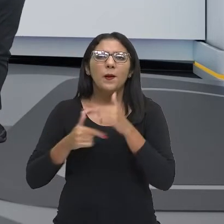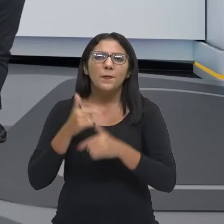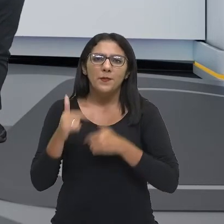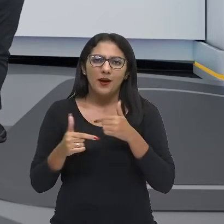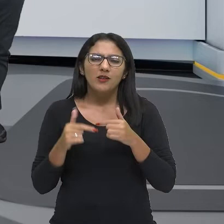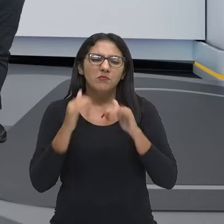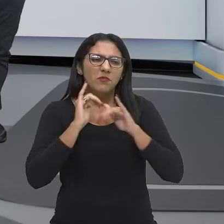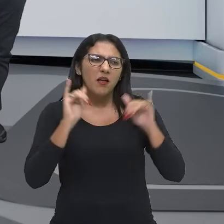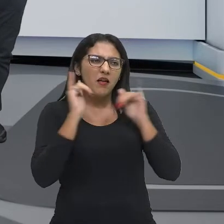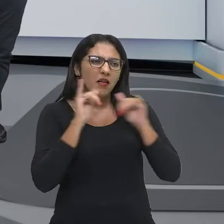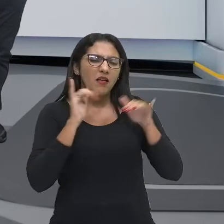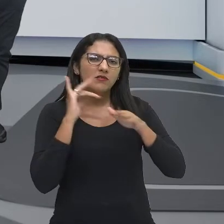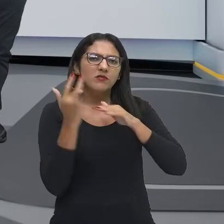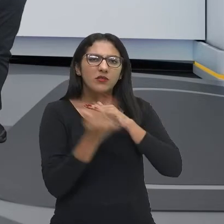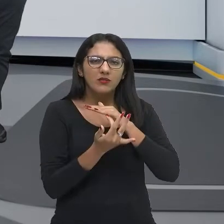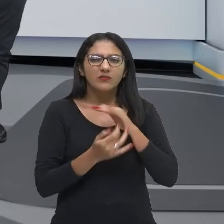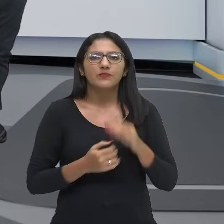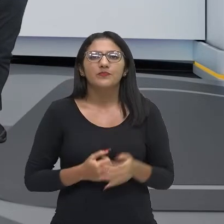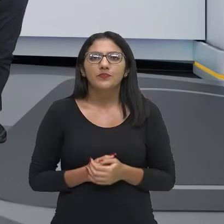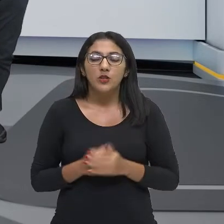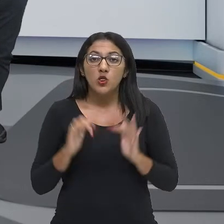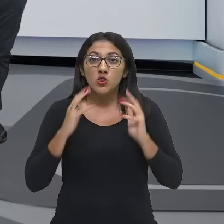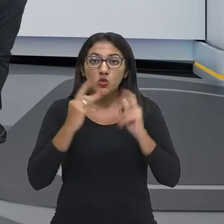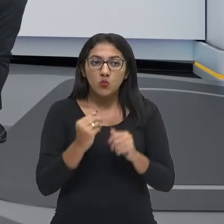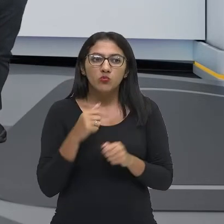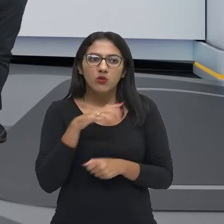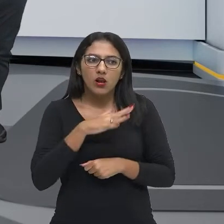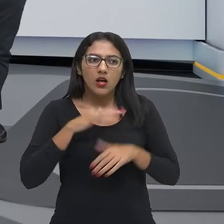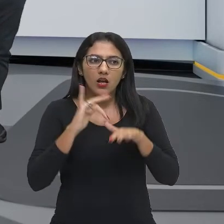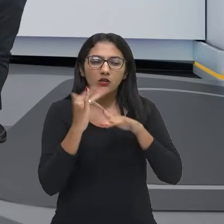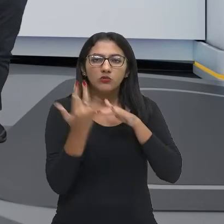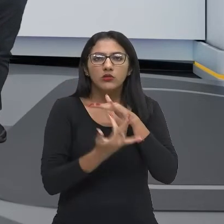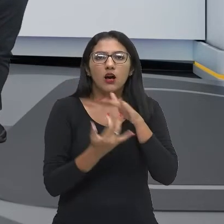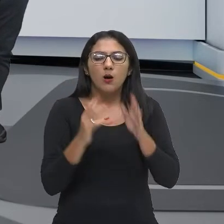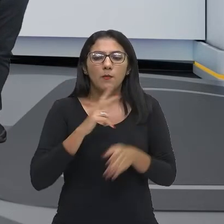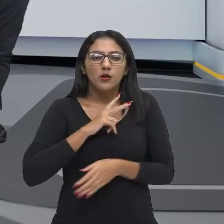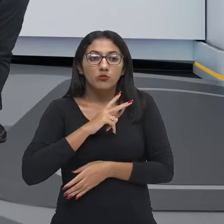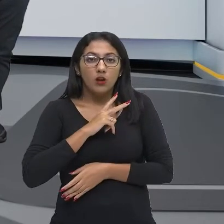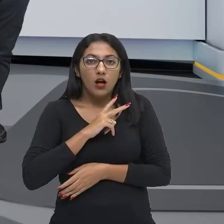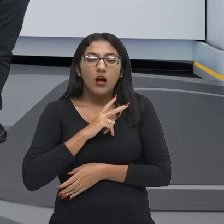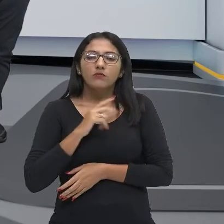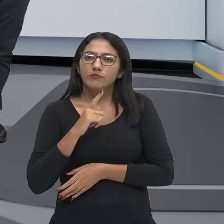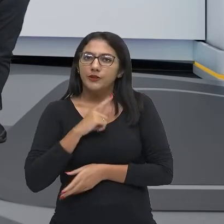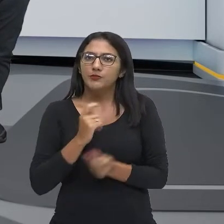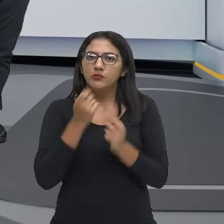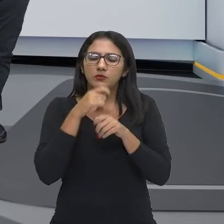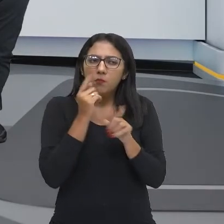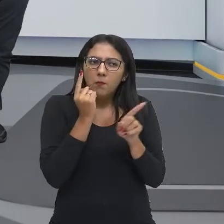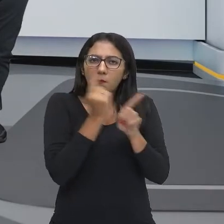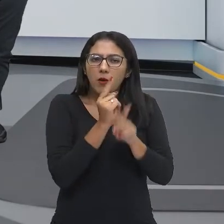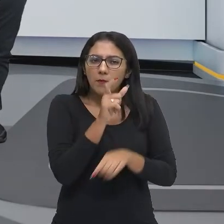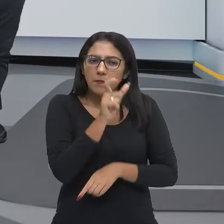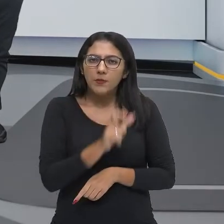O que é postado na internet, mesmo de maneira anônima, ele é possível de ser rastreado, tá?